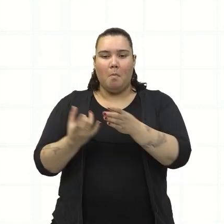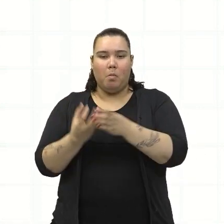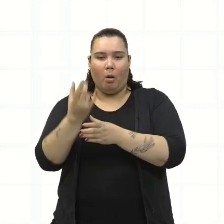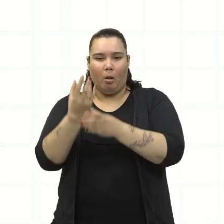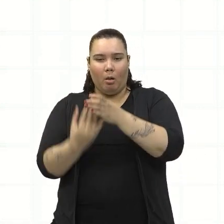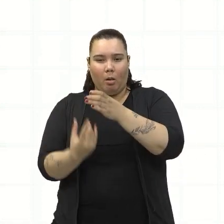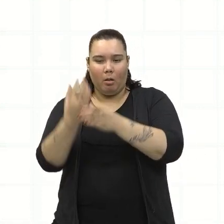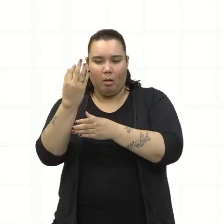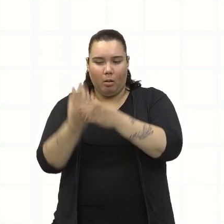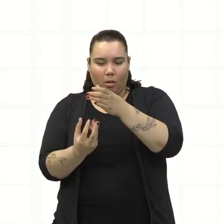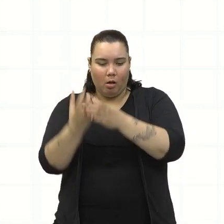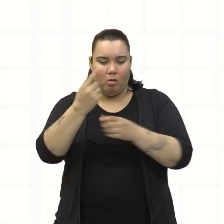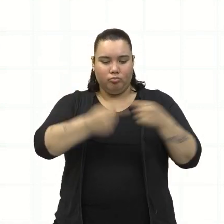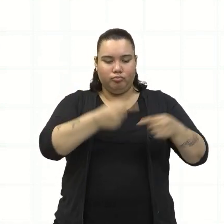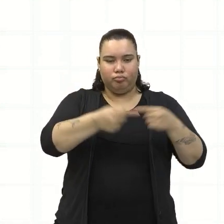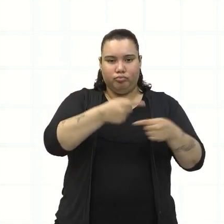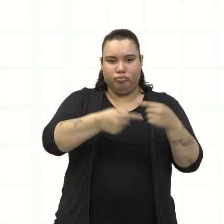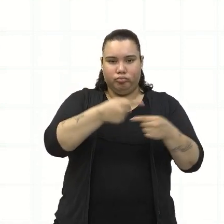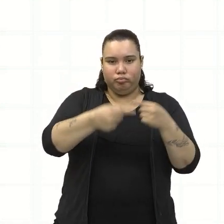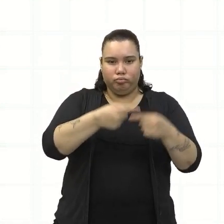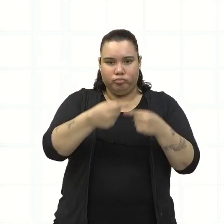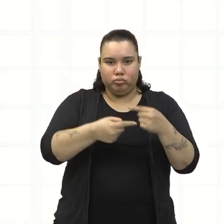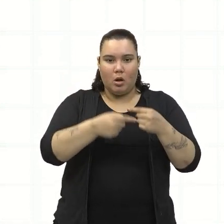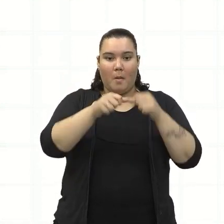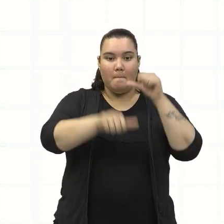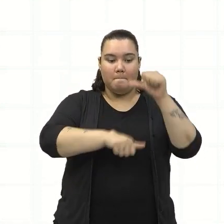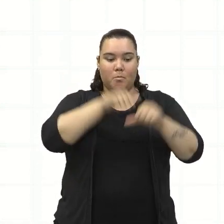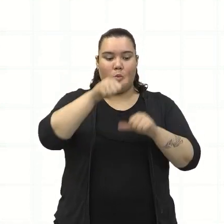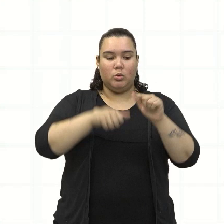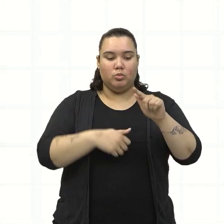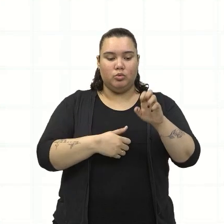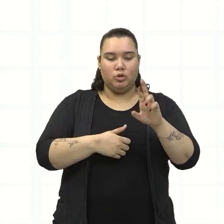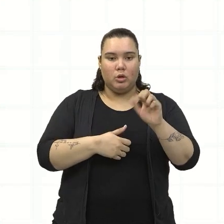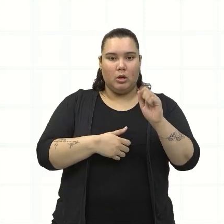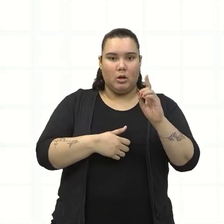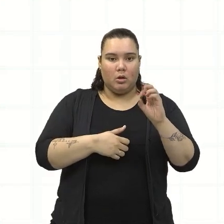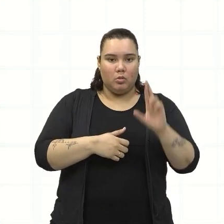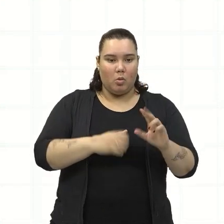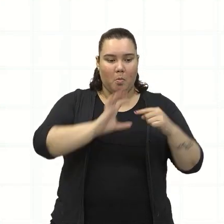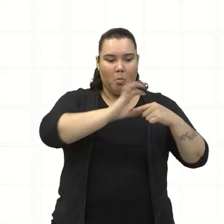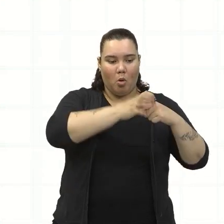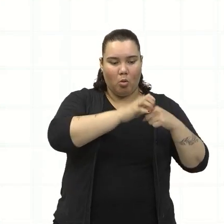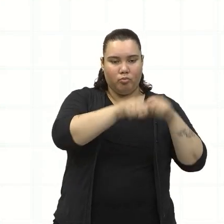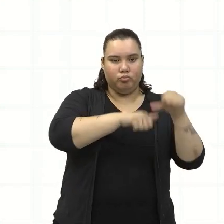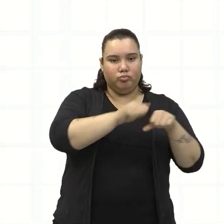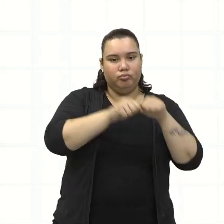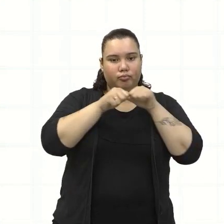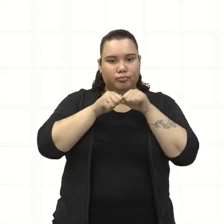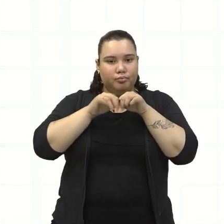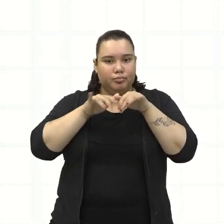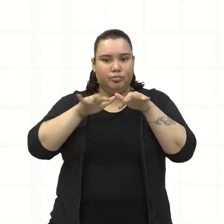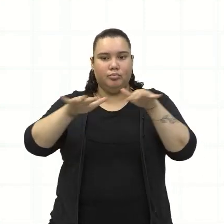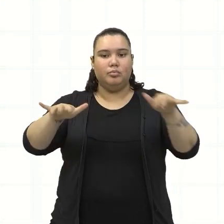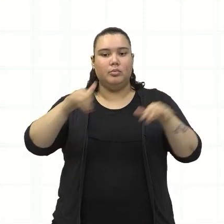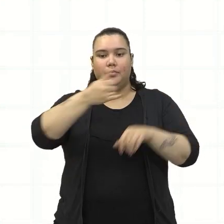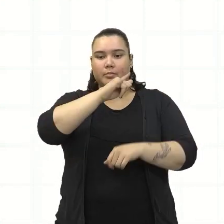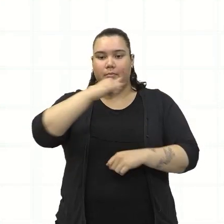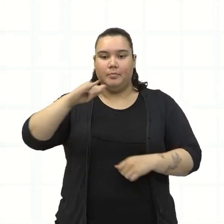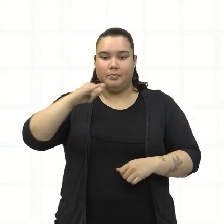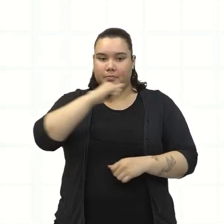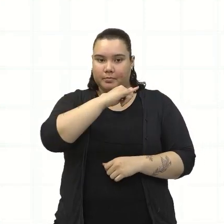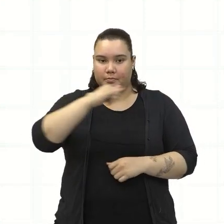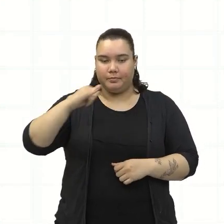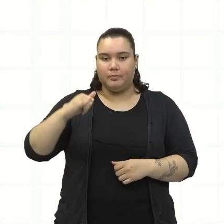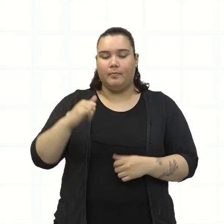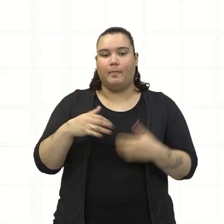ali. Depois, tem a passagem aqui para o gerador e, por fim, né, a geração ali da eletricidade, certo? Então, a